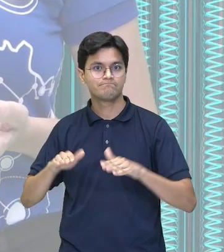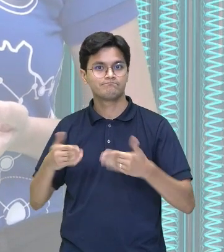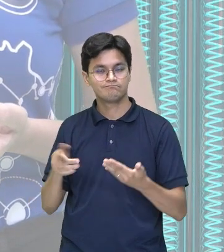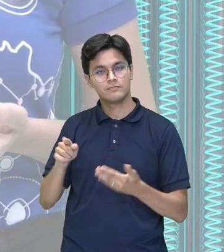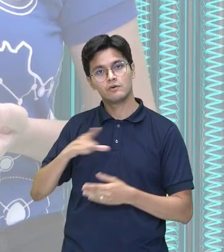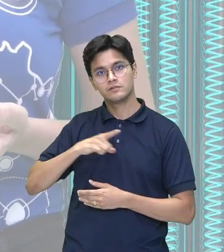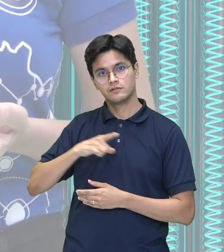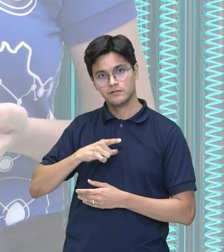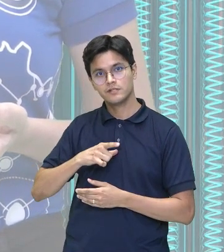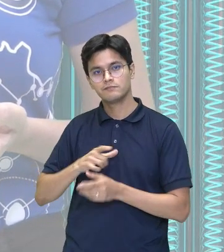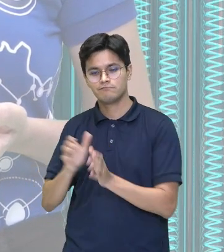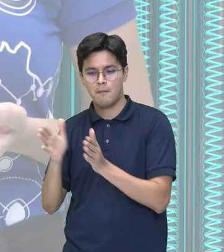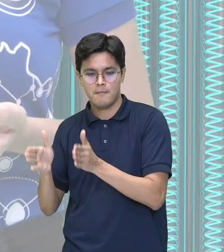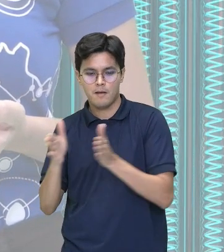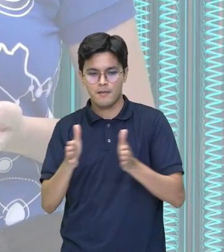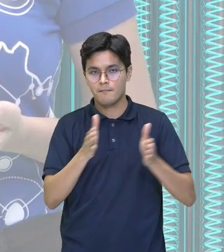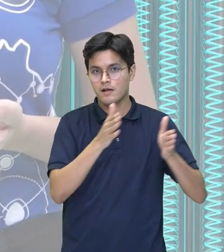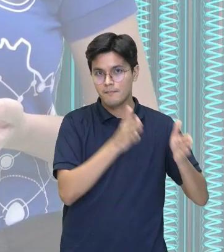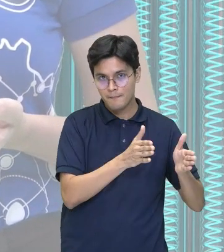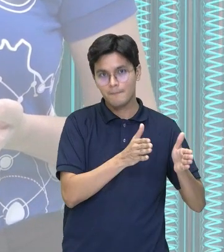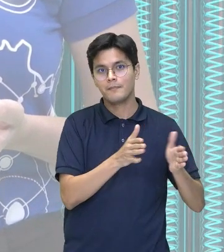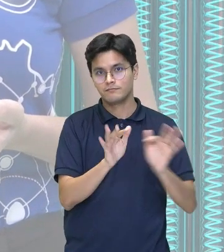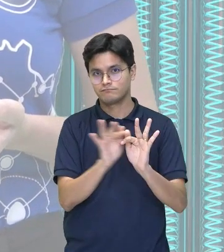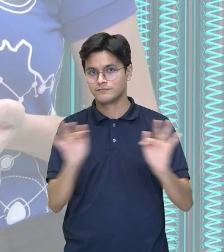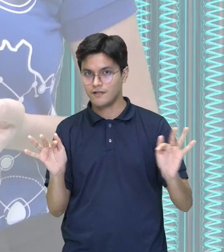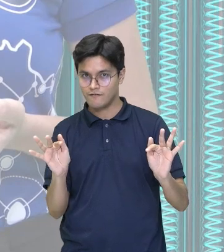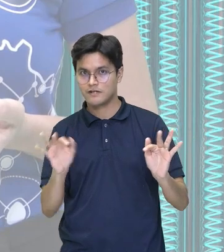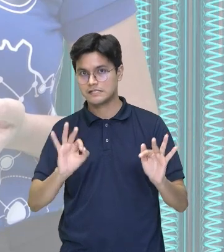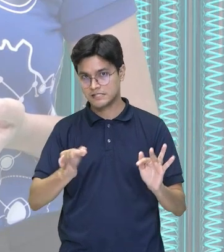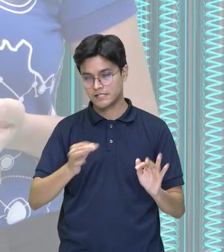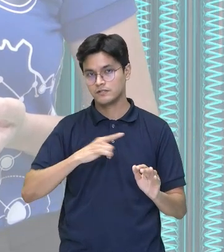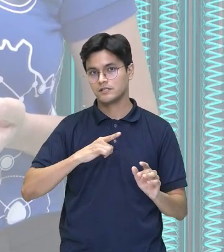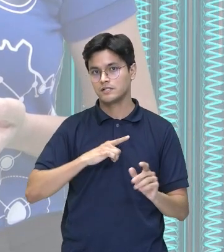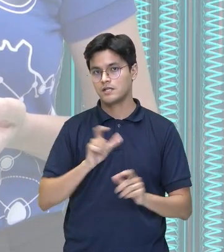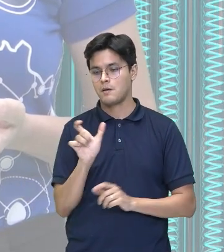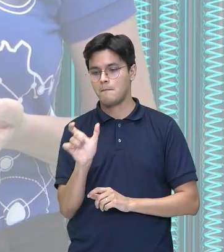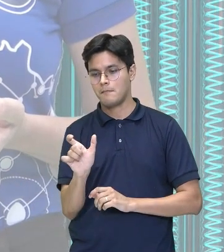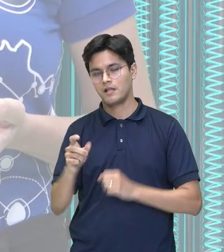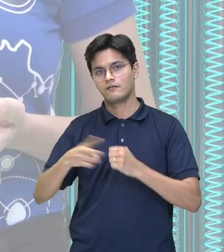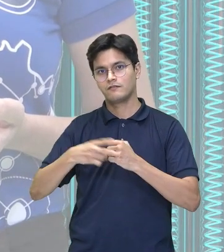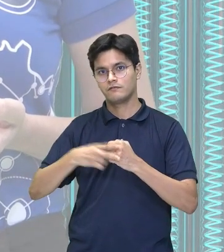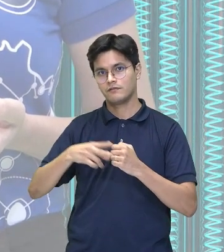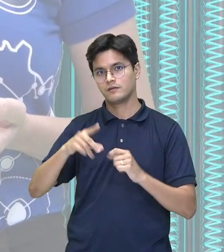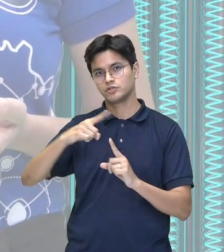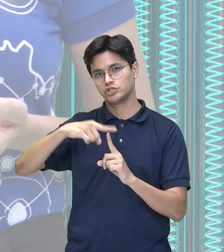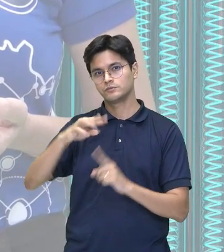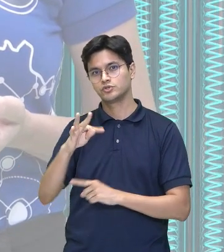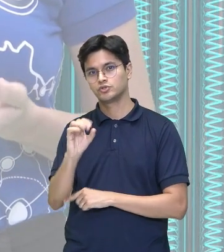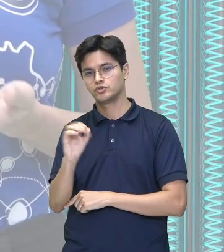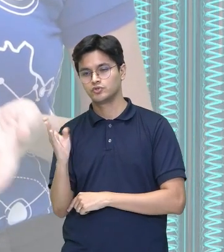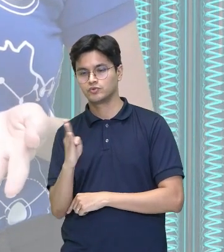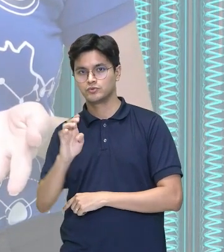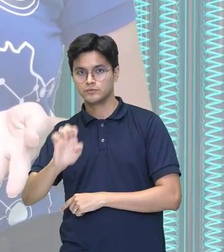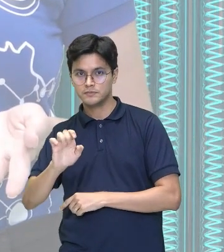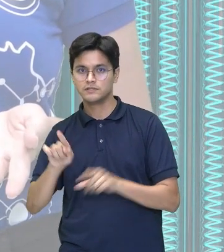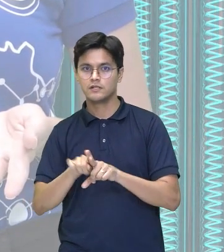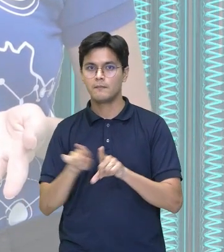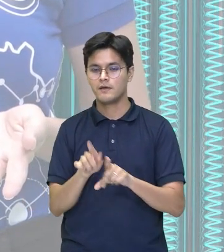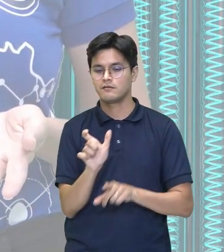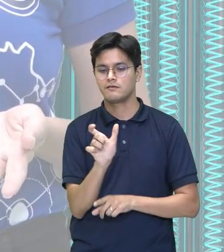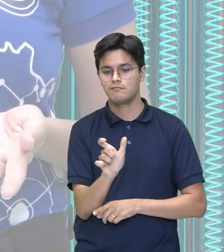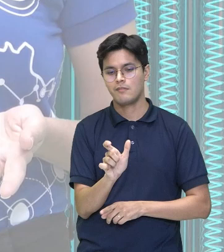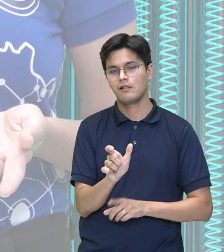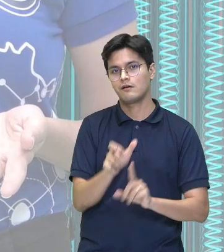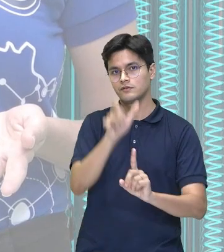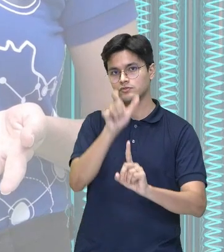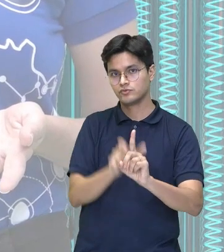todos os elementos na ordem da pergunta, né? Verbo to be, começando a pergunta. Sujeito, no caso aqui, os jogadores,